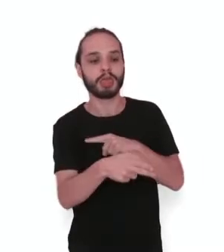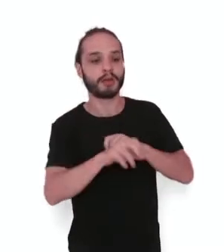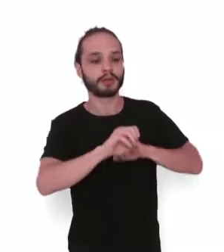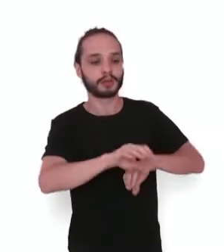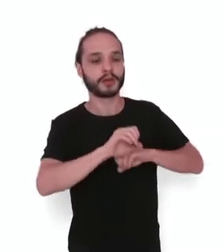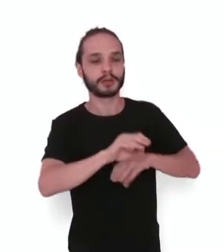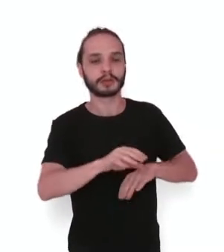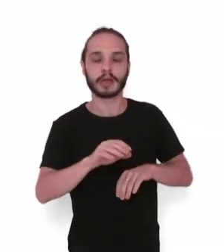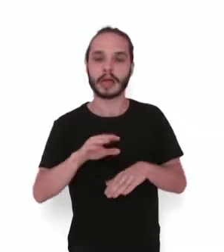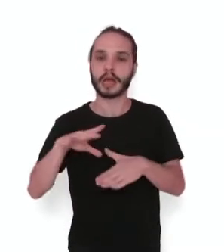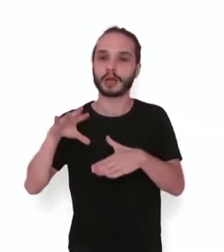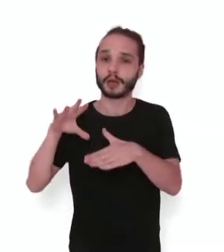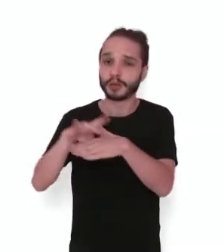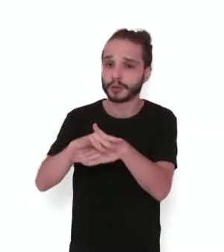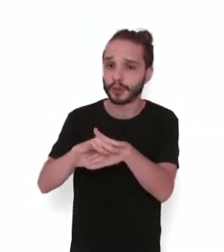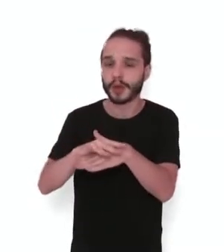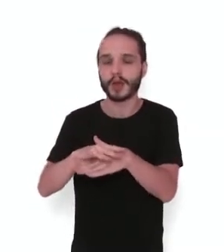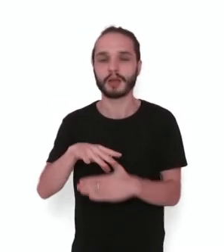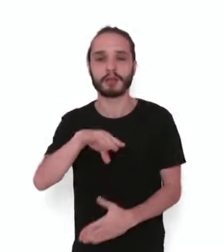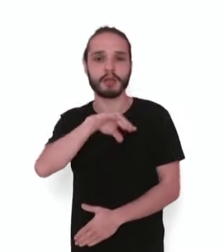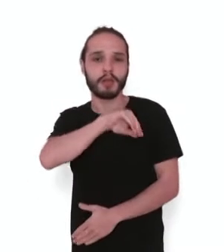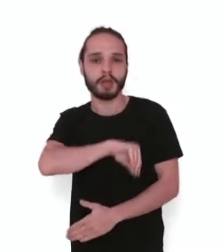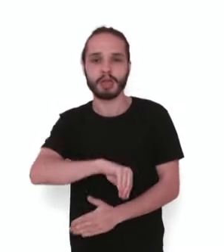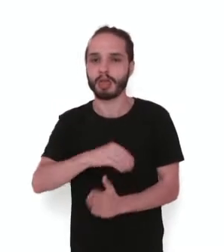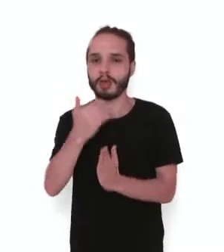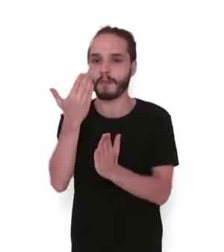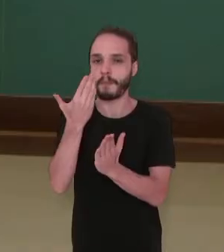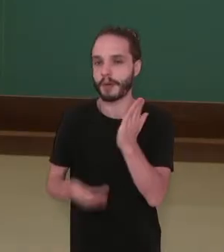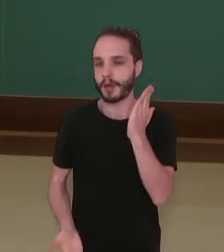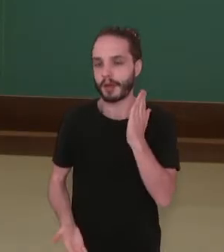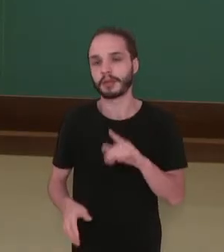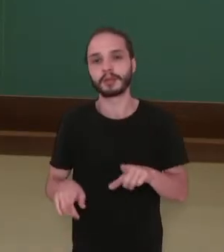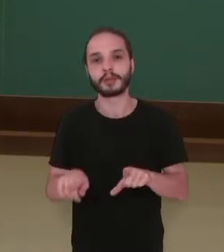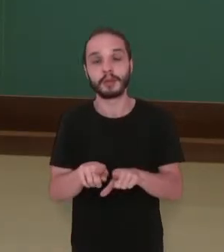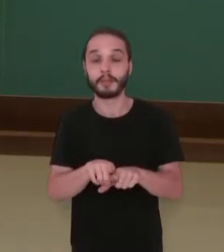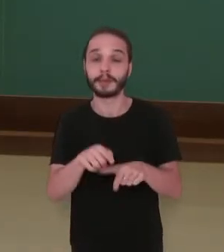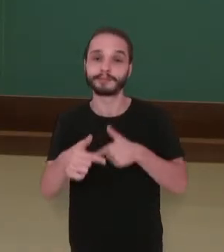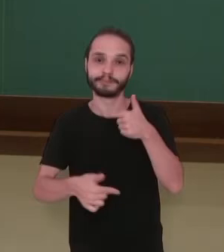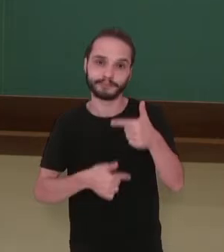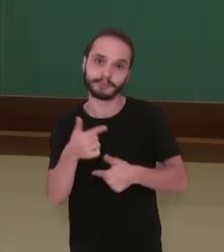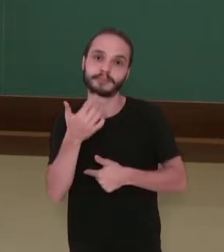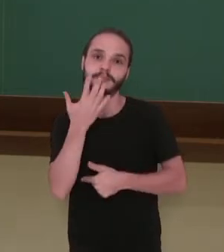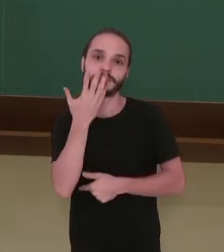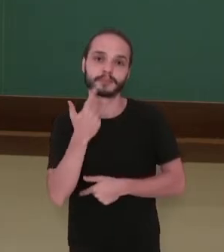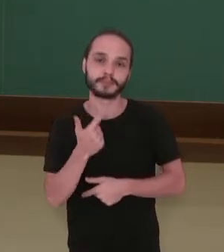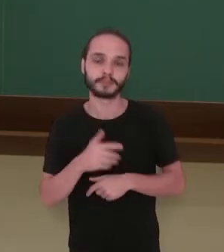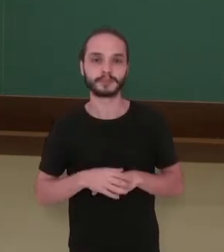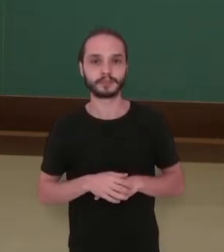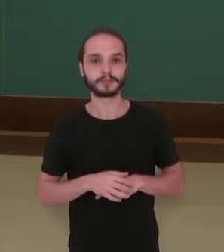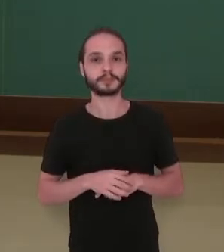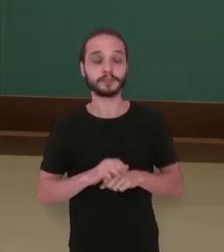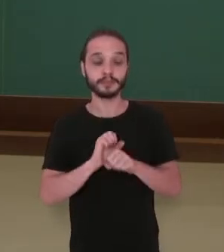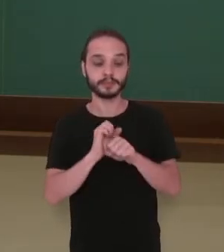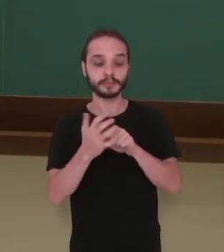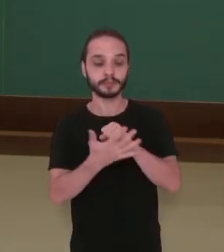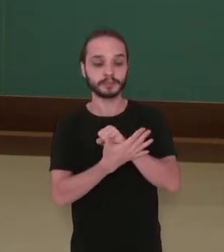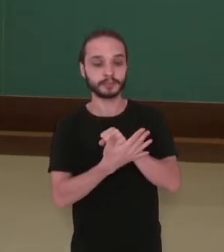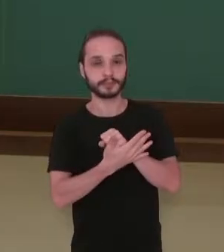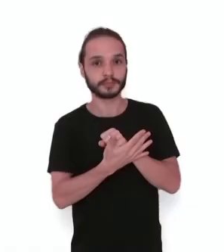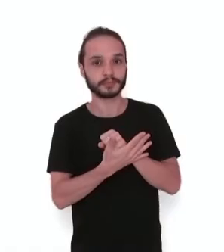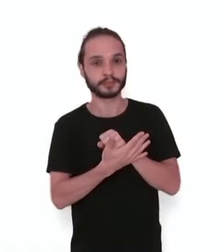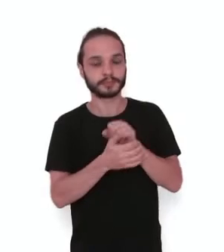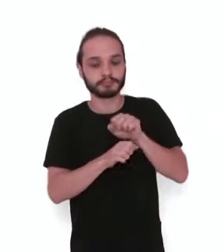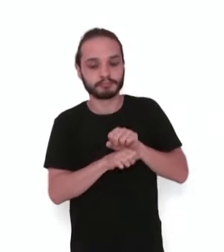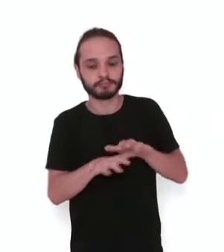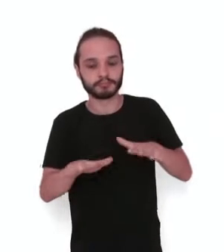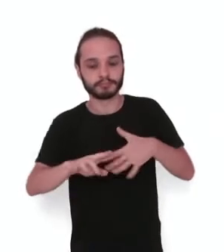doenças, a potencial perda de renda familiar e até o trabalho infantil. Então, a pandemia da Covid-19, seus impactos